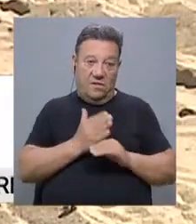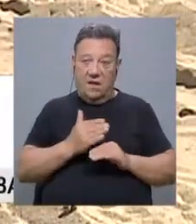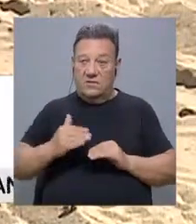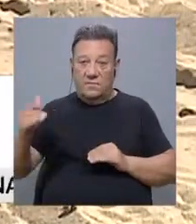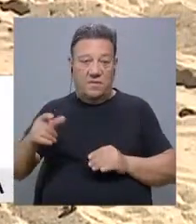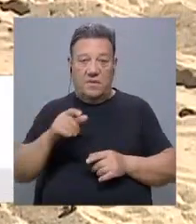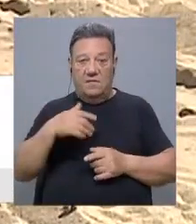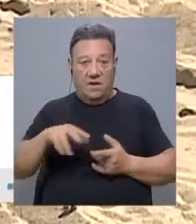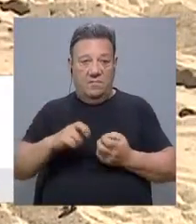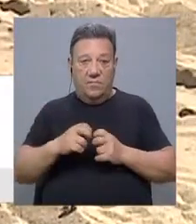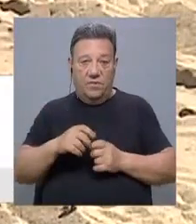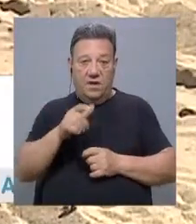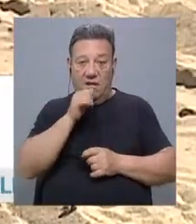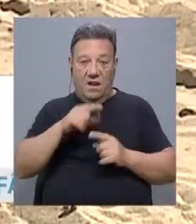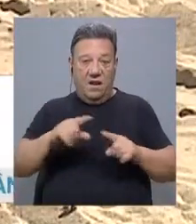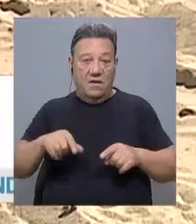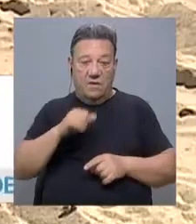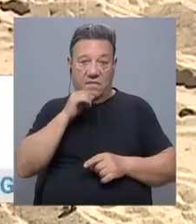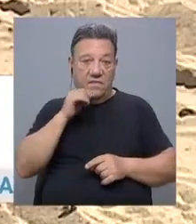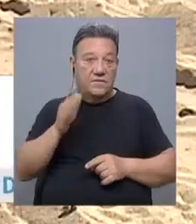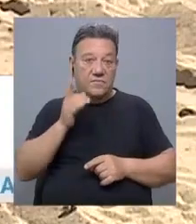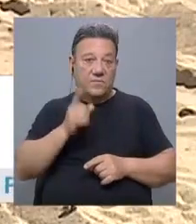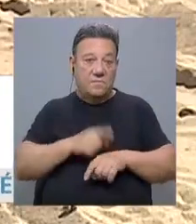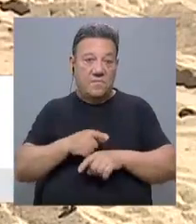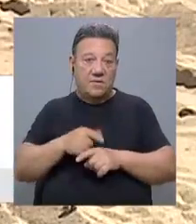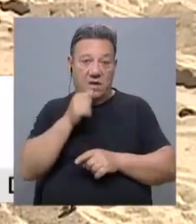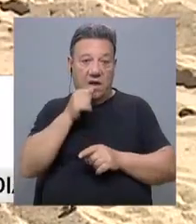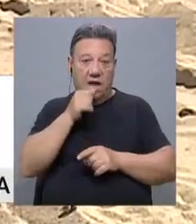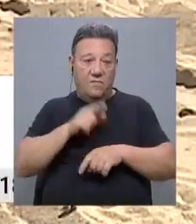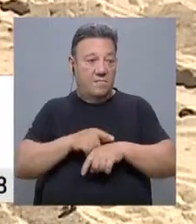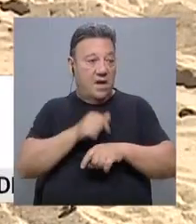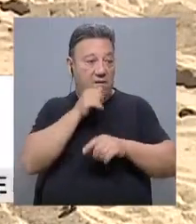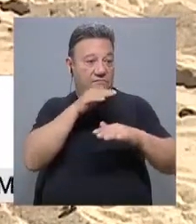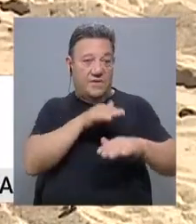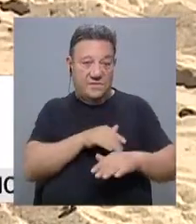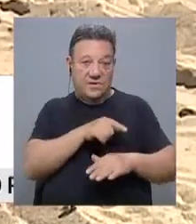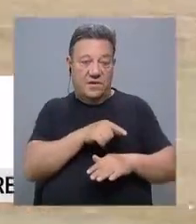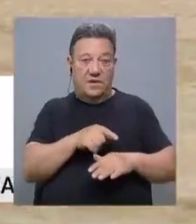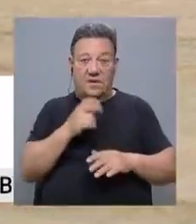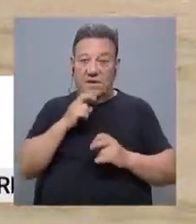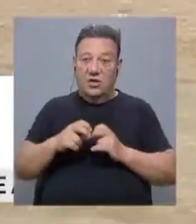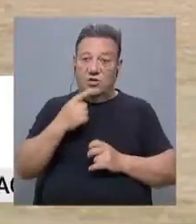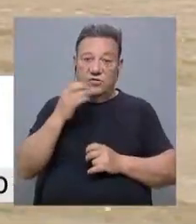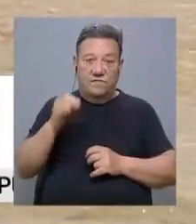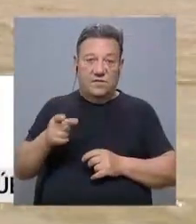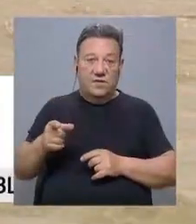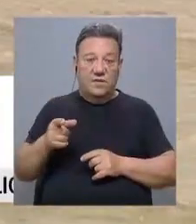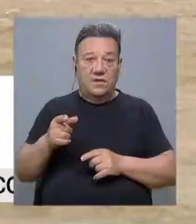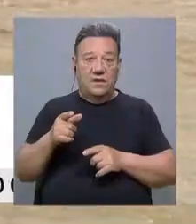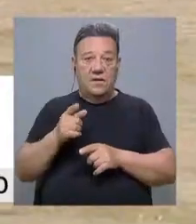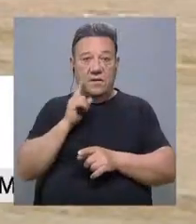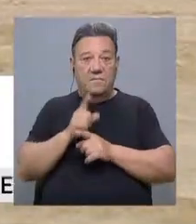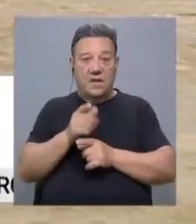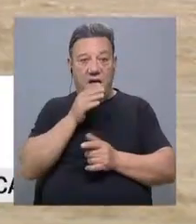problema da lagoa, sobretudo no momento da vazante, ter energia suficiente para